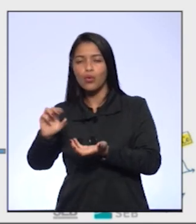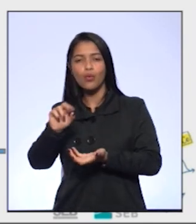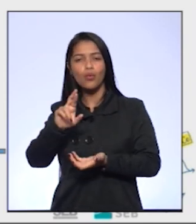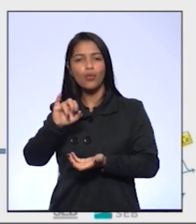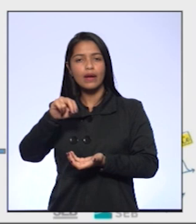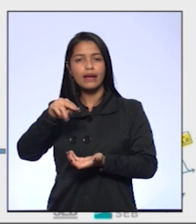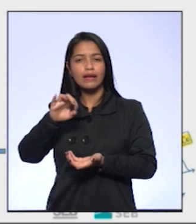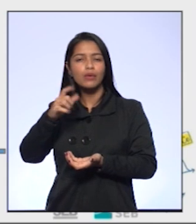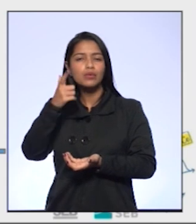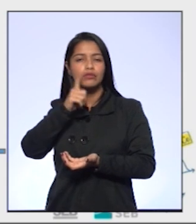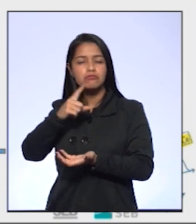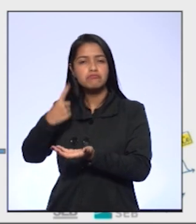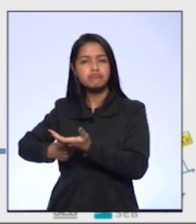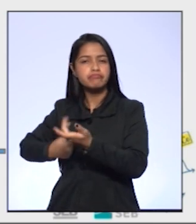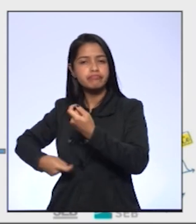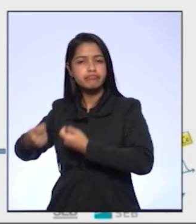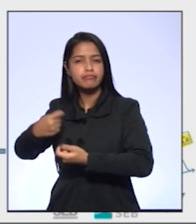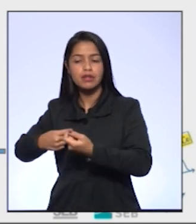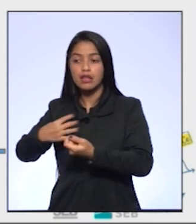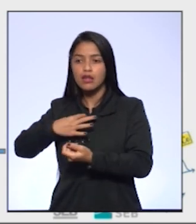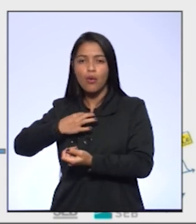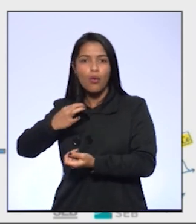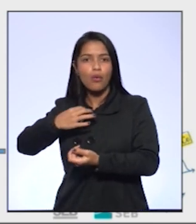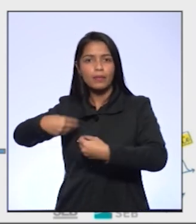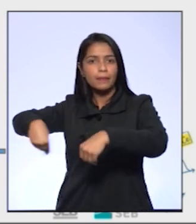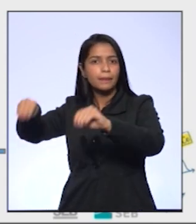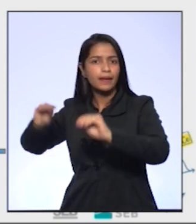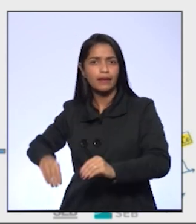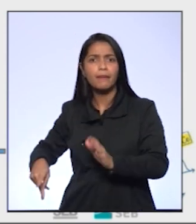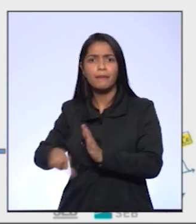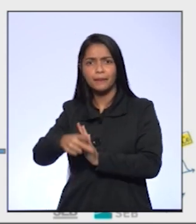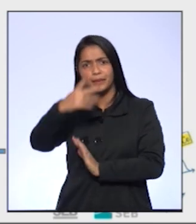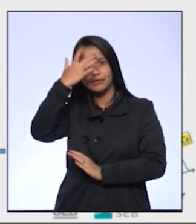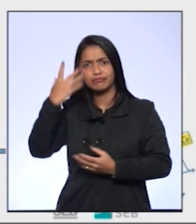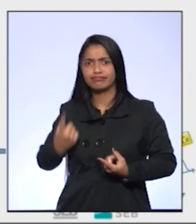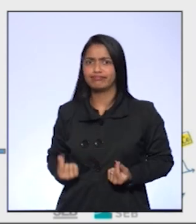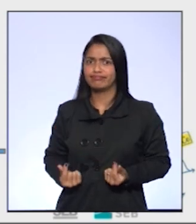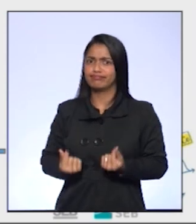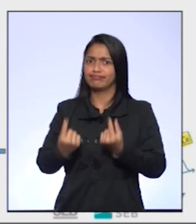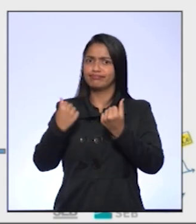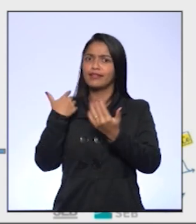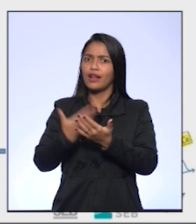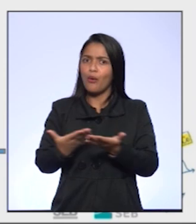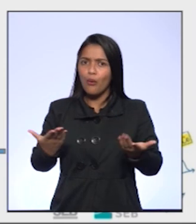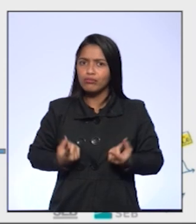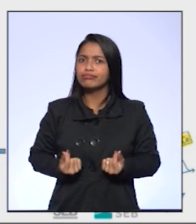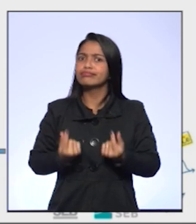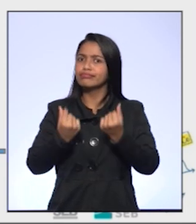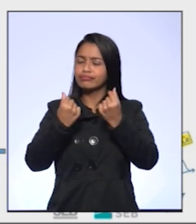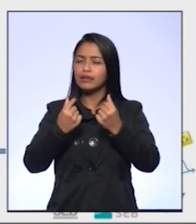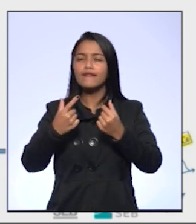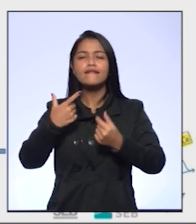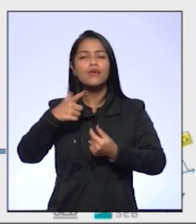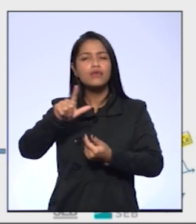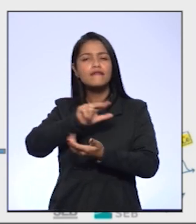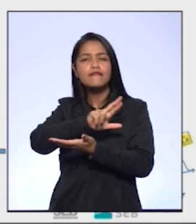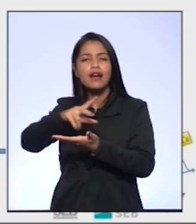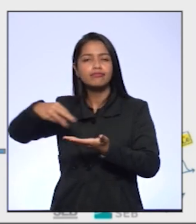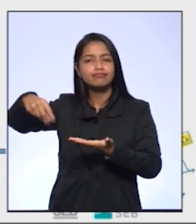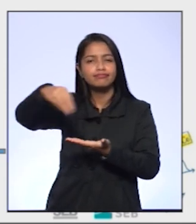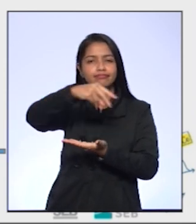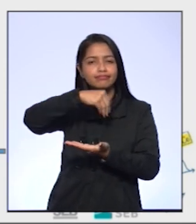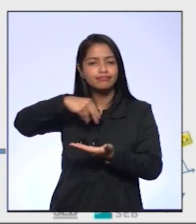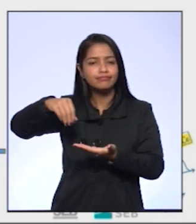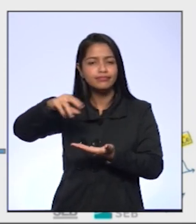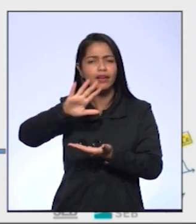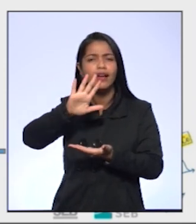tapete. Os tapetes persas são milionários, valiosos até hoje, né? Vai ter as especiarias ou especiarias. Ah, eu escrevi